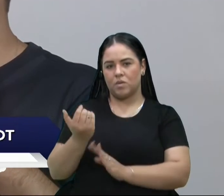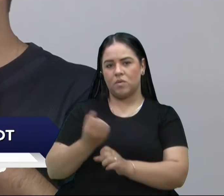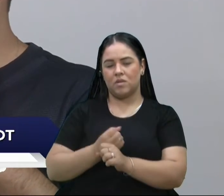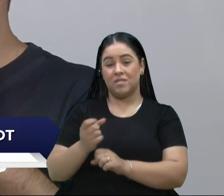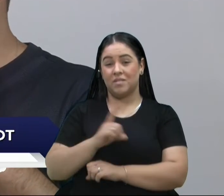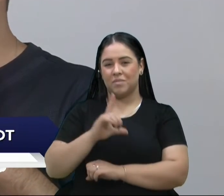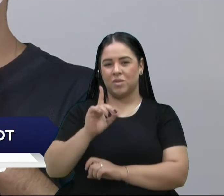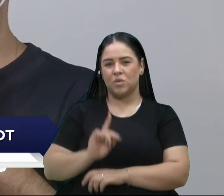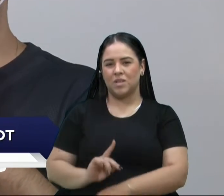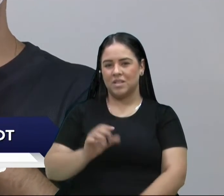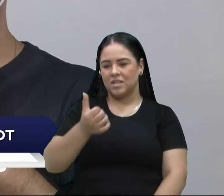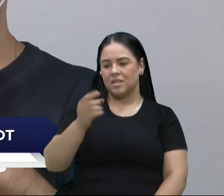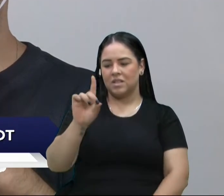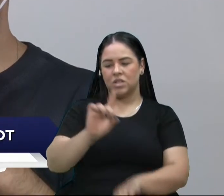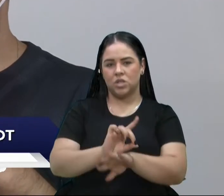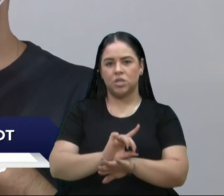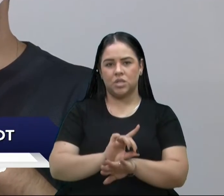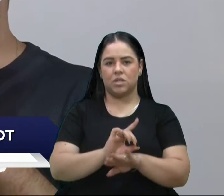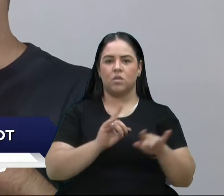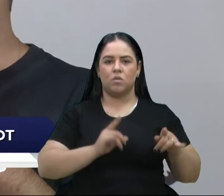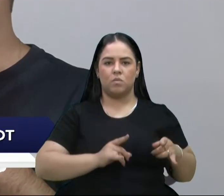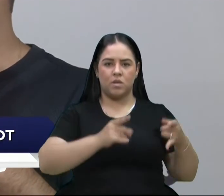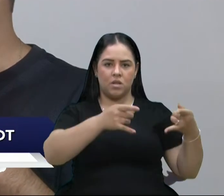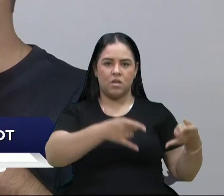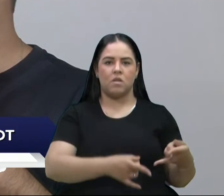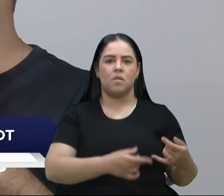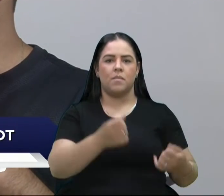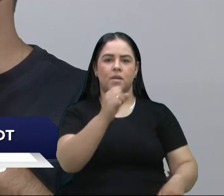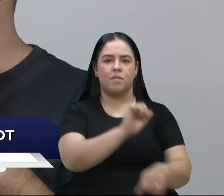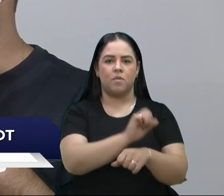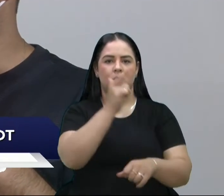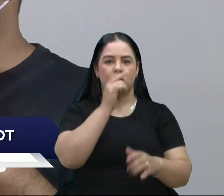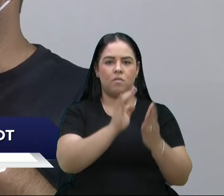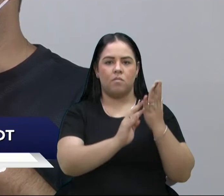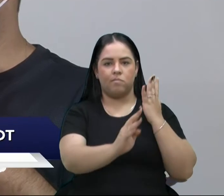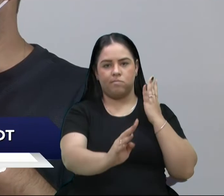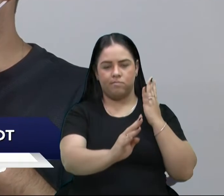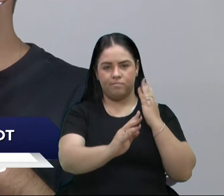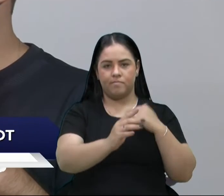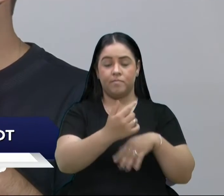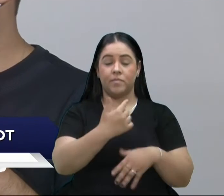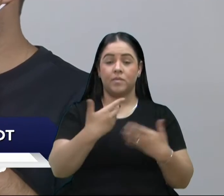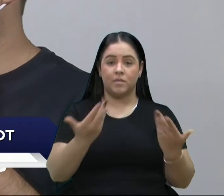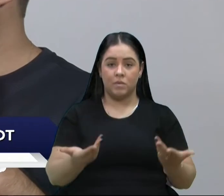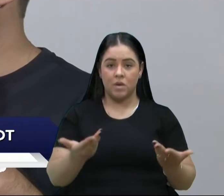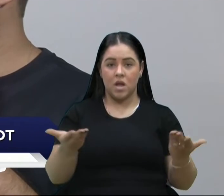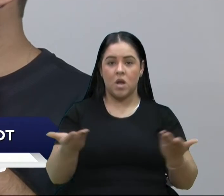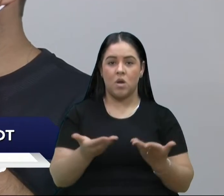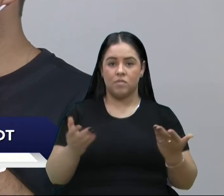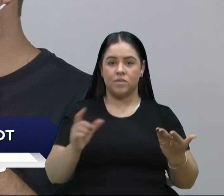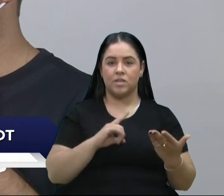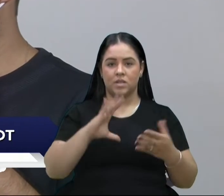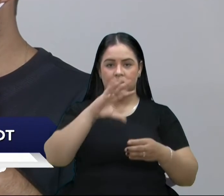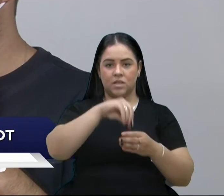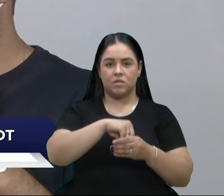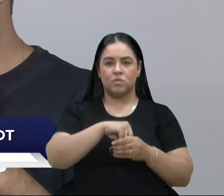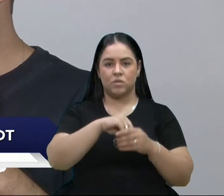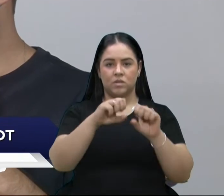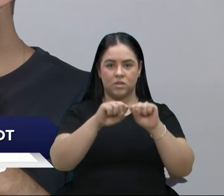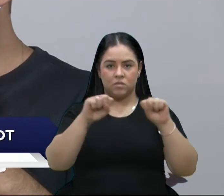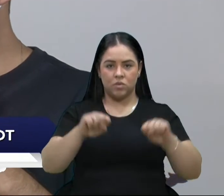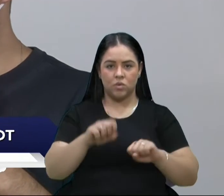Carol, internadas, tirando um leito para poder fazer hemodiálise, né? Então, a partir de agora, essa pessoa vai entrar no sistema e vai